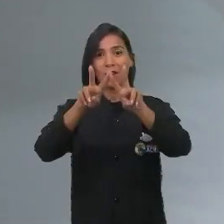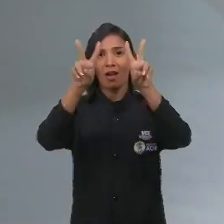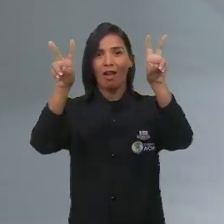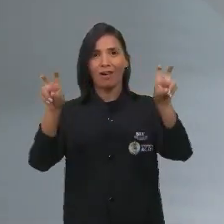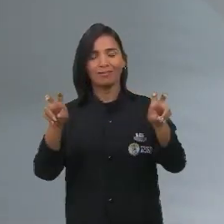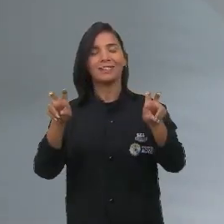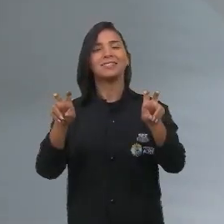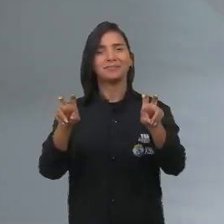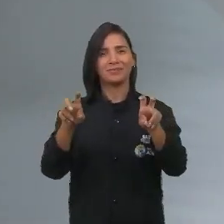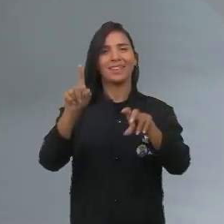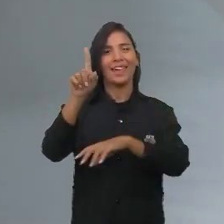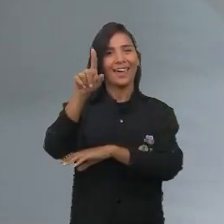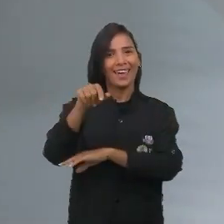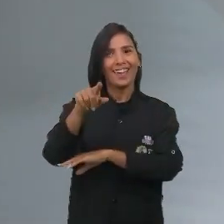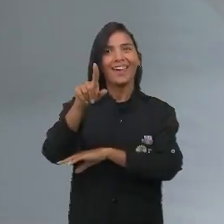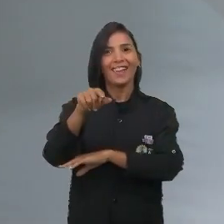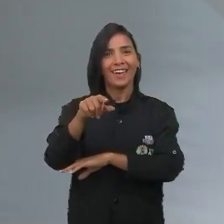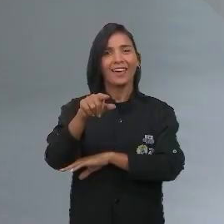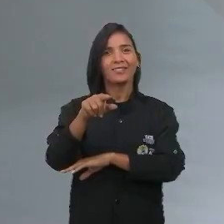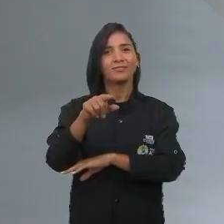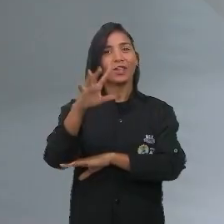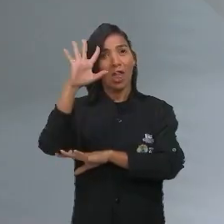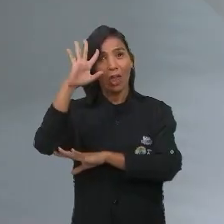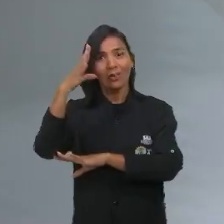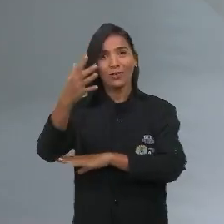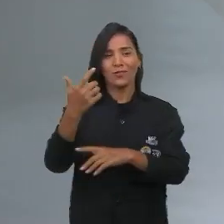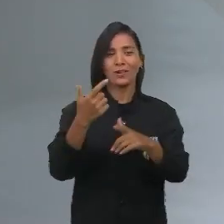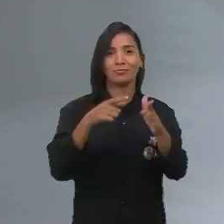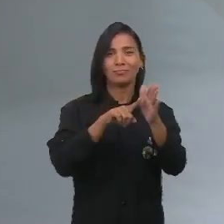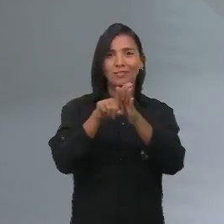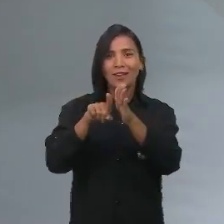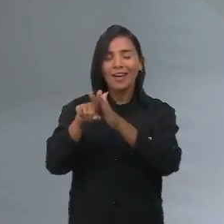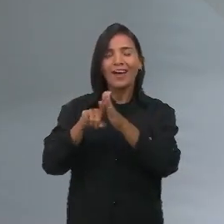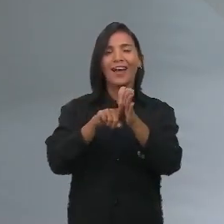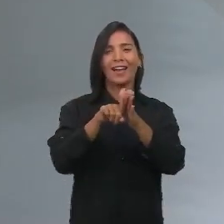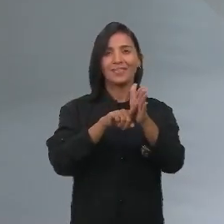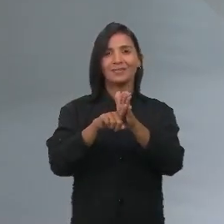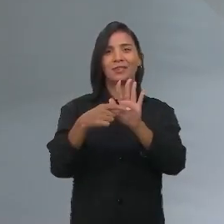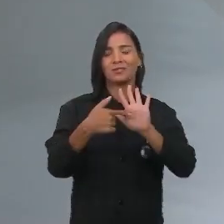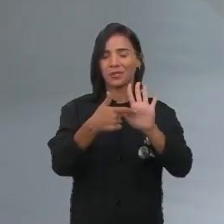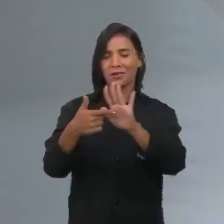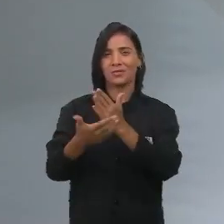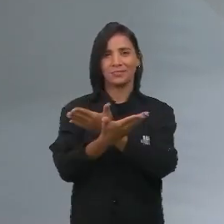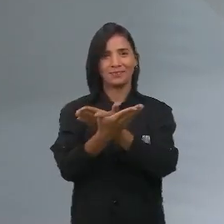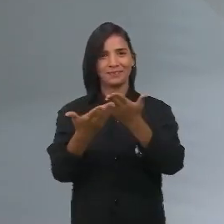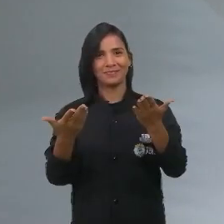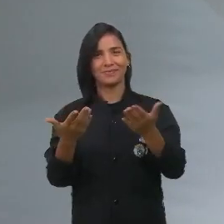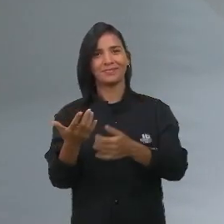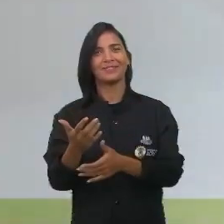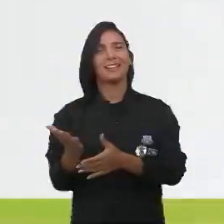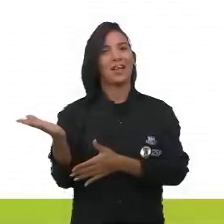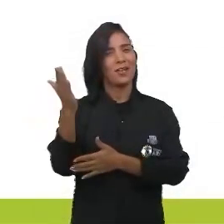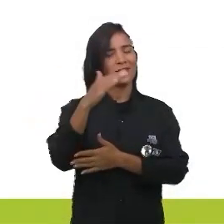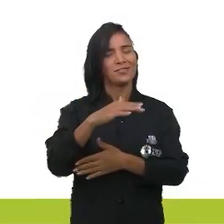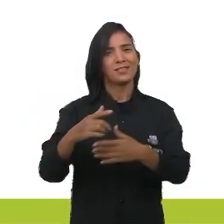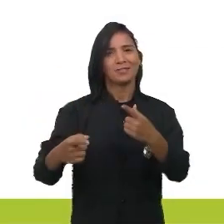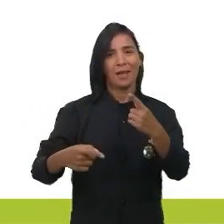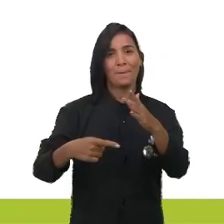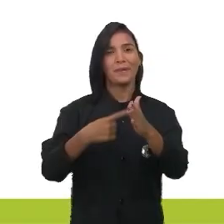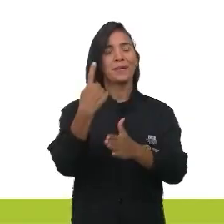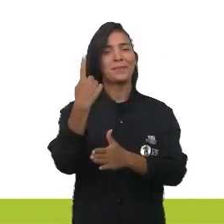disso na resolução das questões que eu estaria apresentando a todos vocês. Vamos à nossa primeira